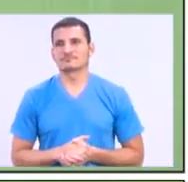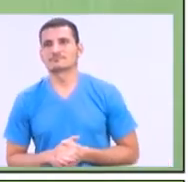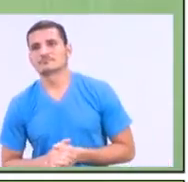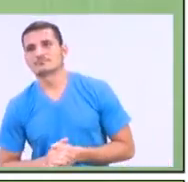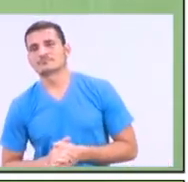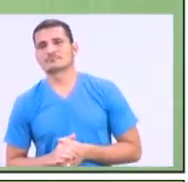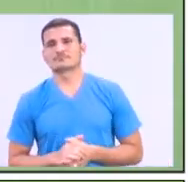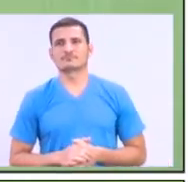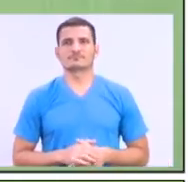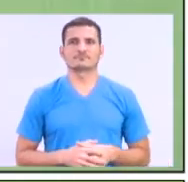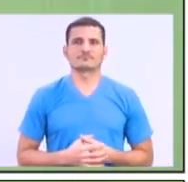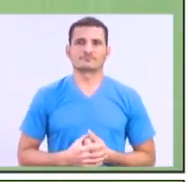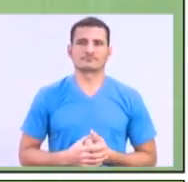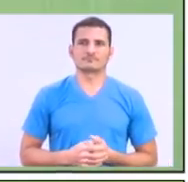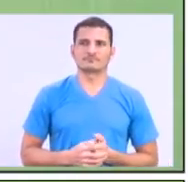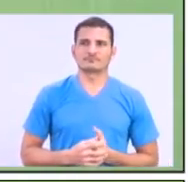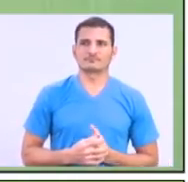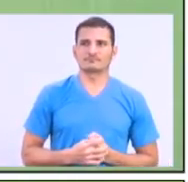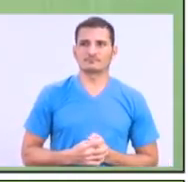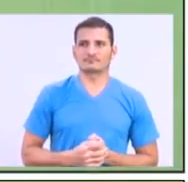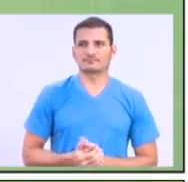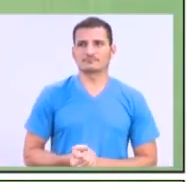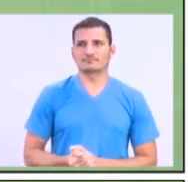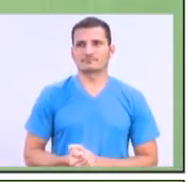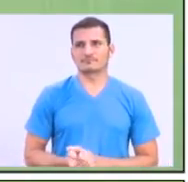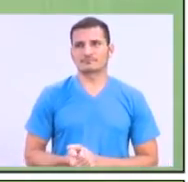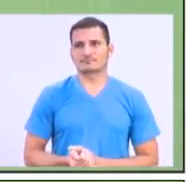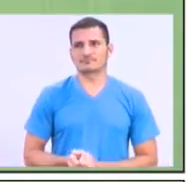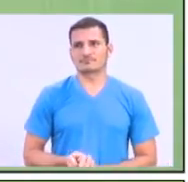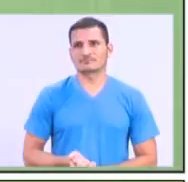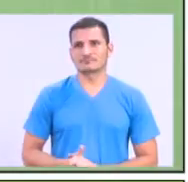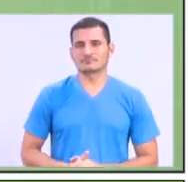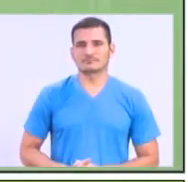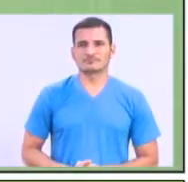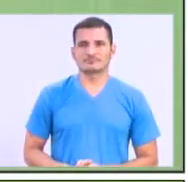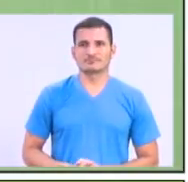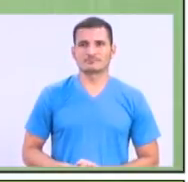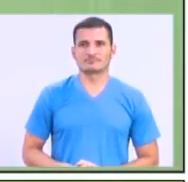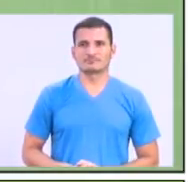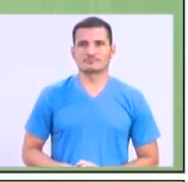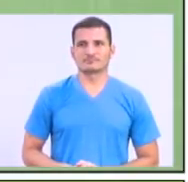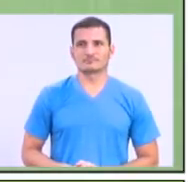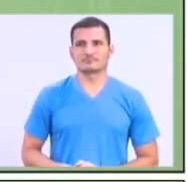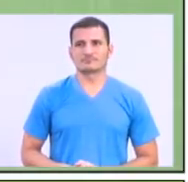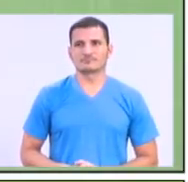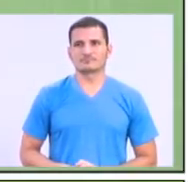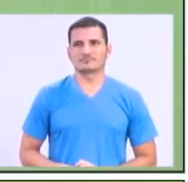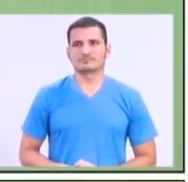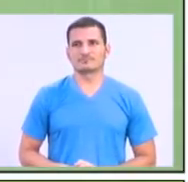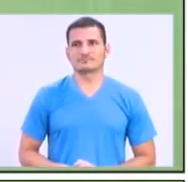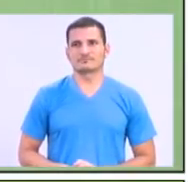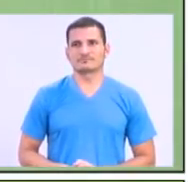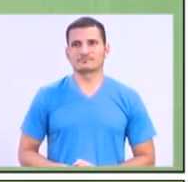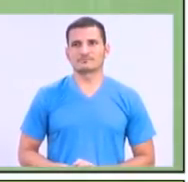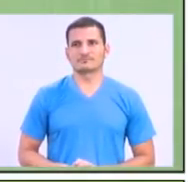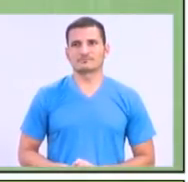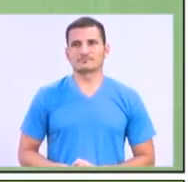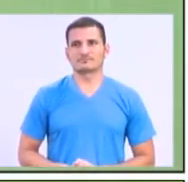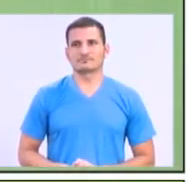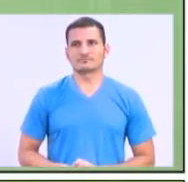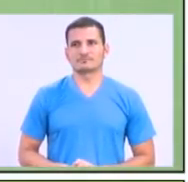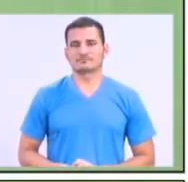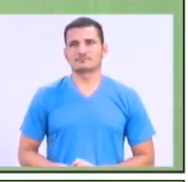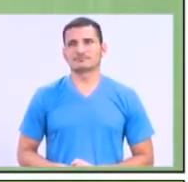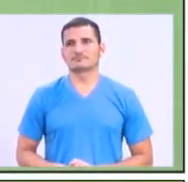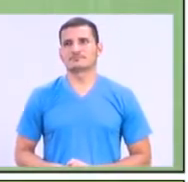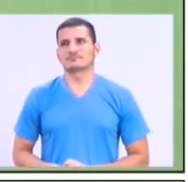estrutura condicional em que imprime um único valor, certo? E esse único valor que é impresso